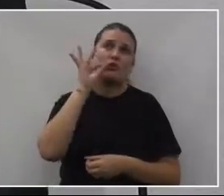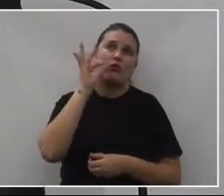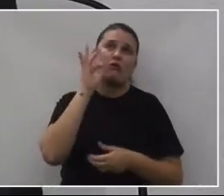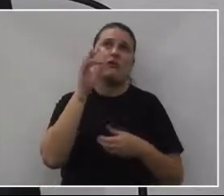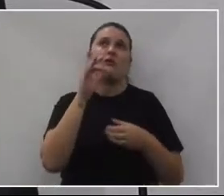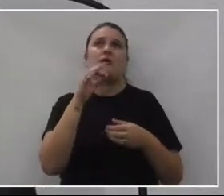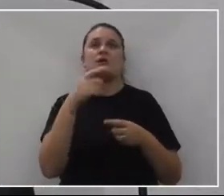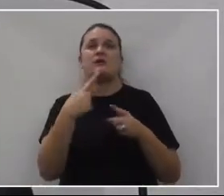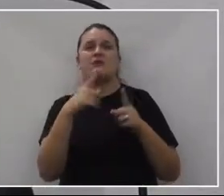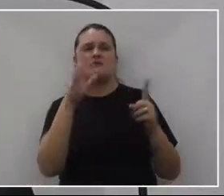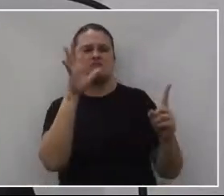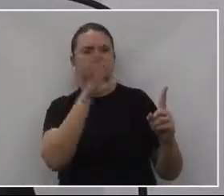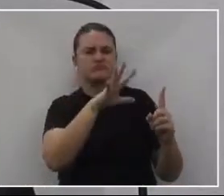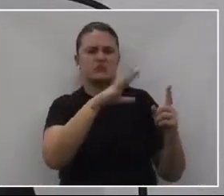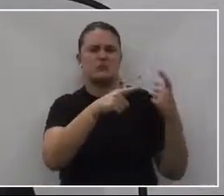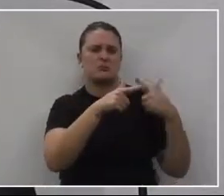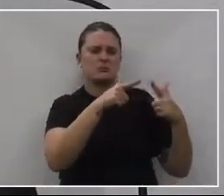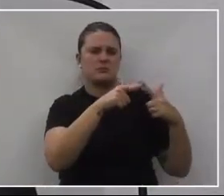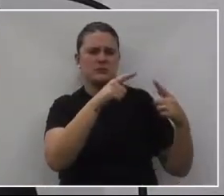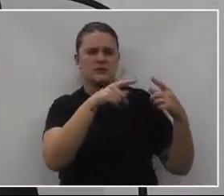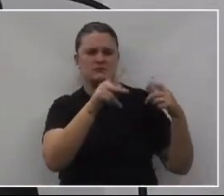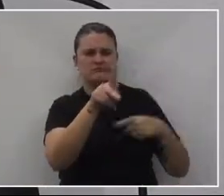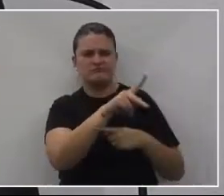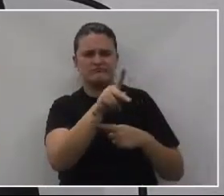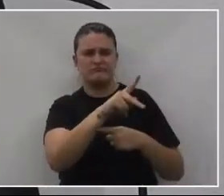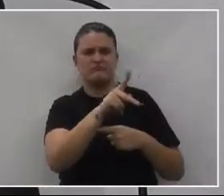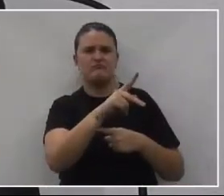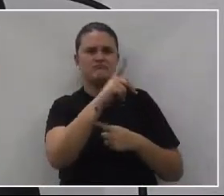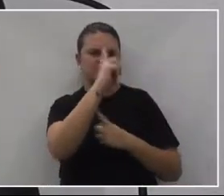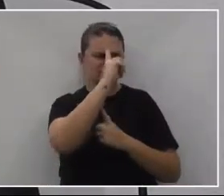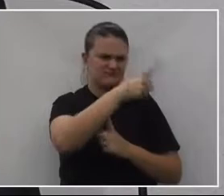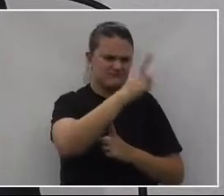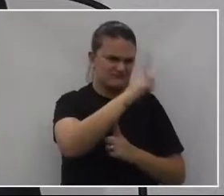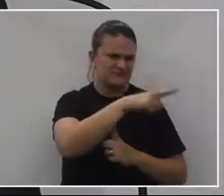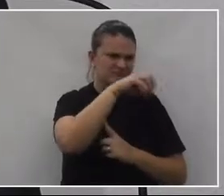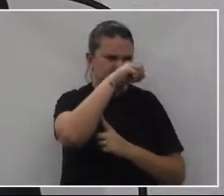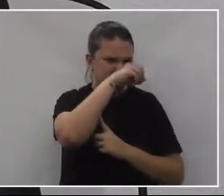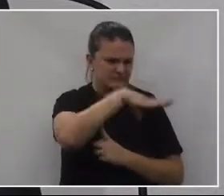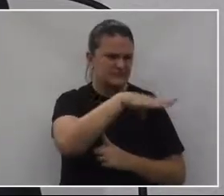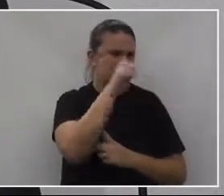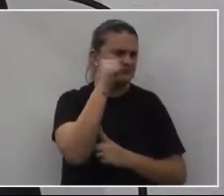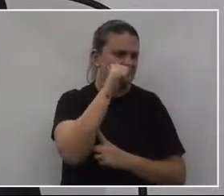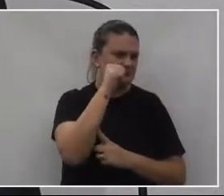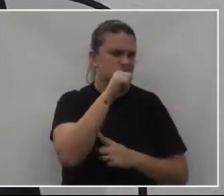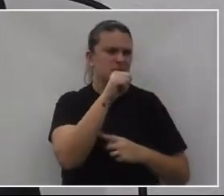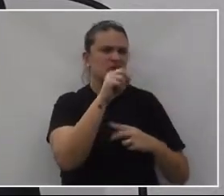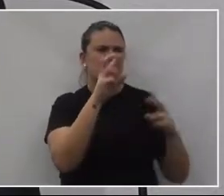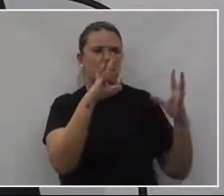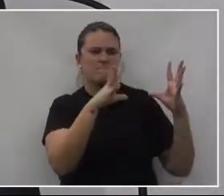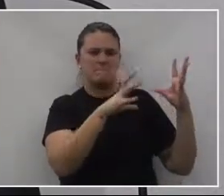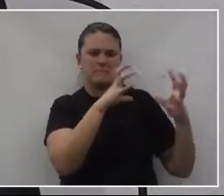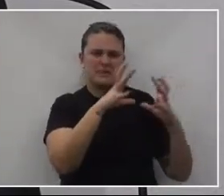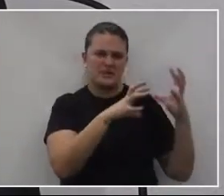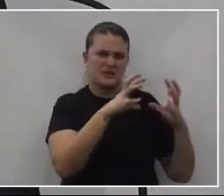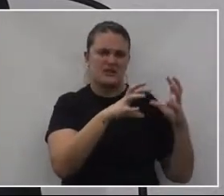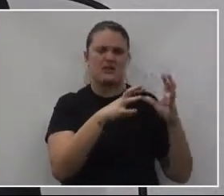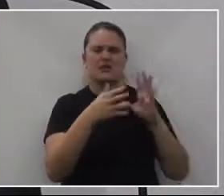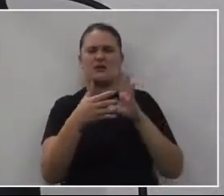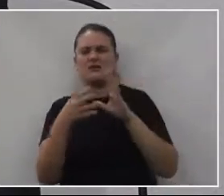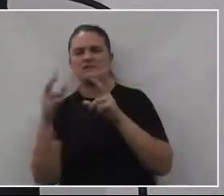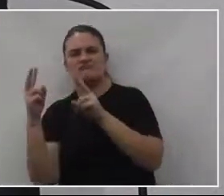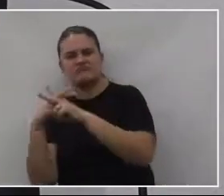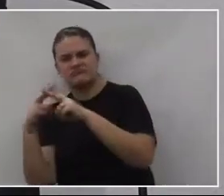pátio, que ameaça professor, que ameaça as alunas, que é machista, que briga dentro da escola, fora da escola, que